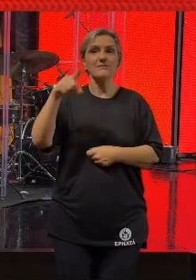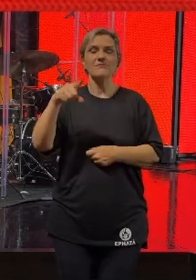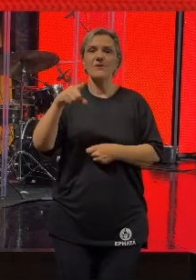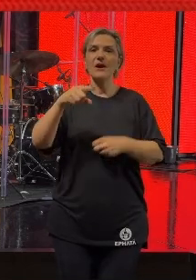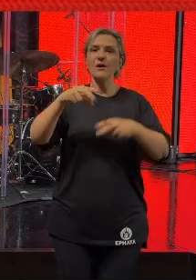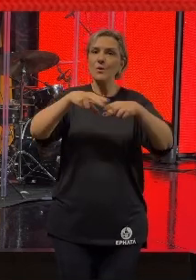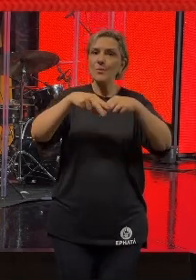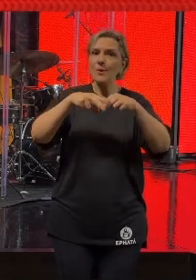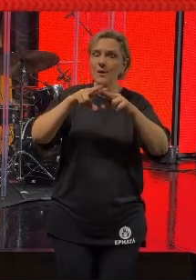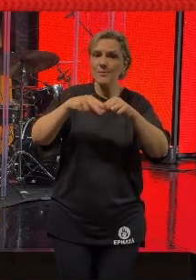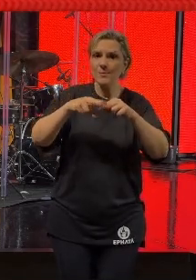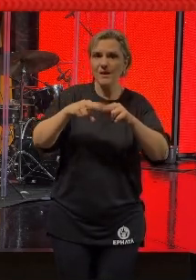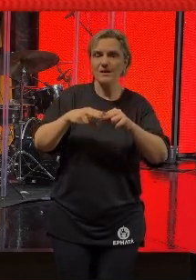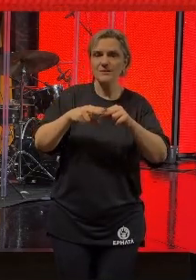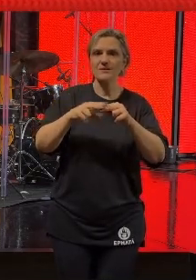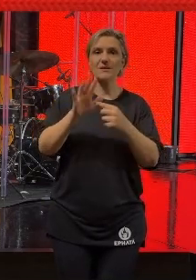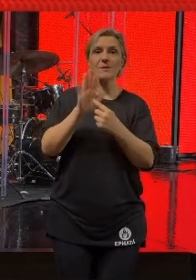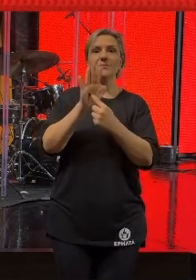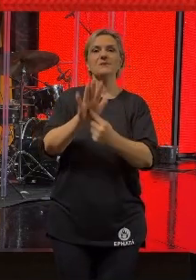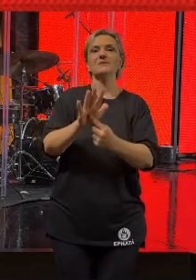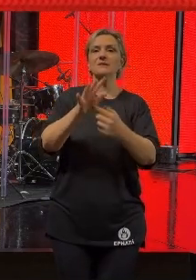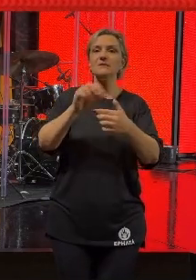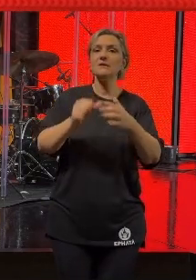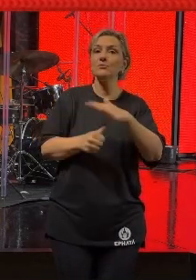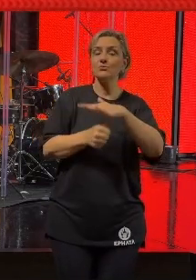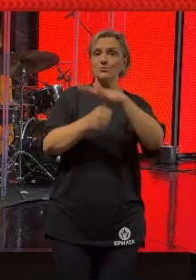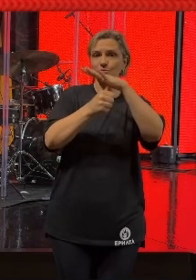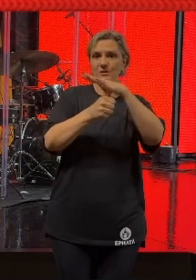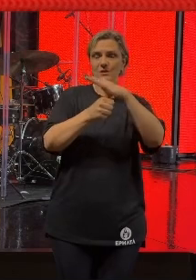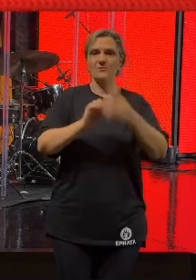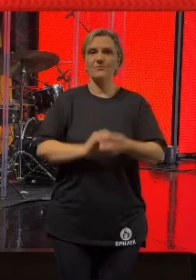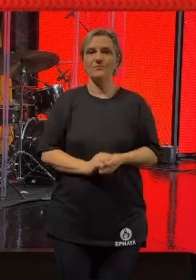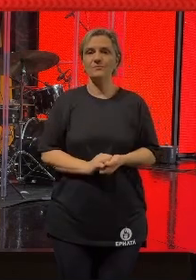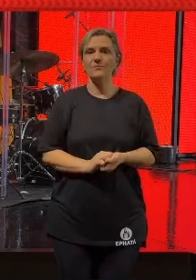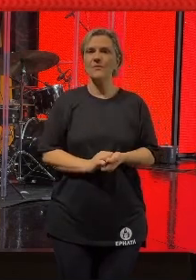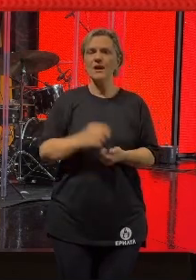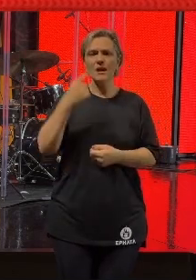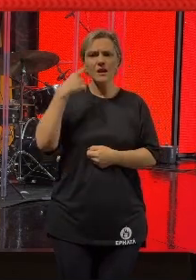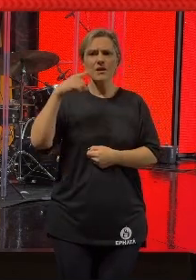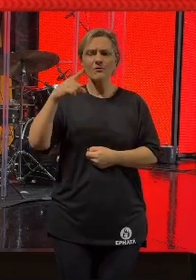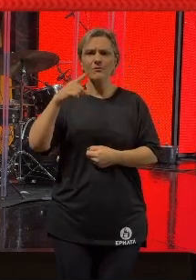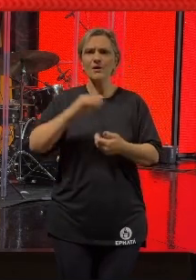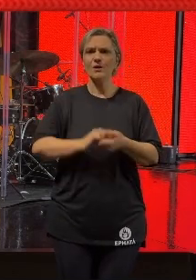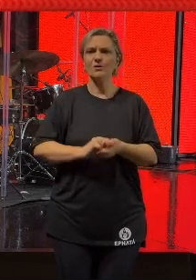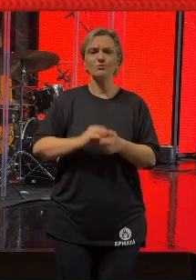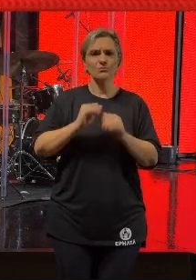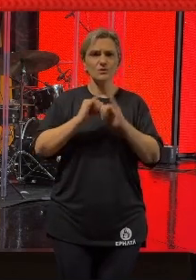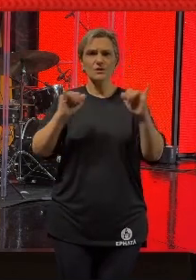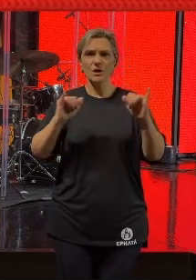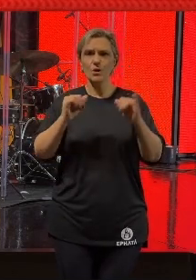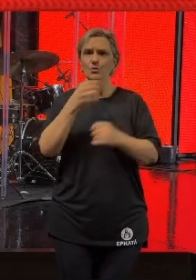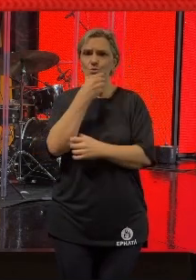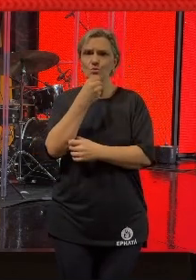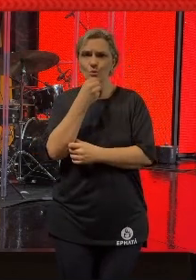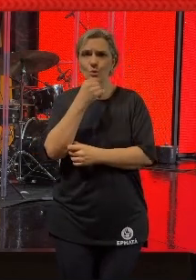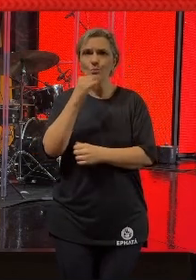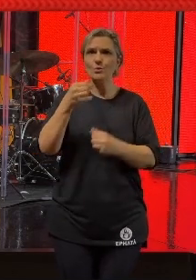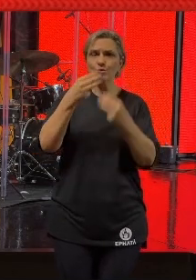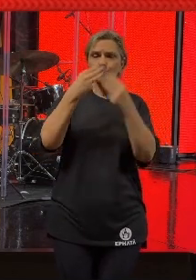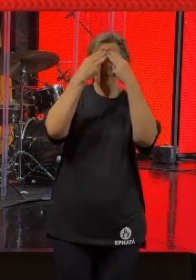autoridades. Terceira resistência, vem comigo. E levando aos magistrados, disseram: estes homens, sendo